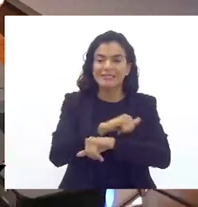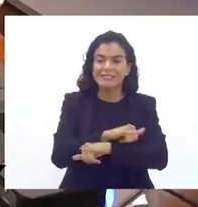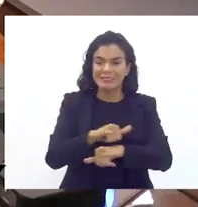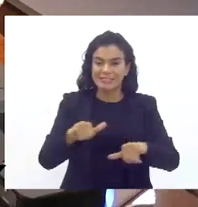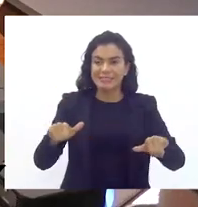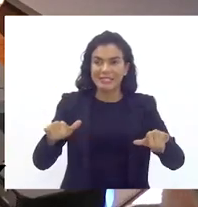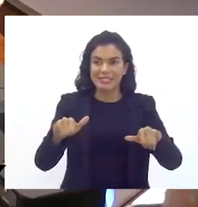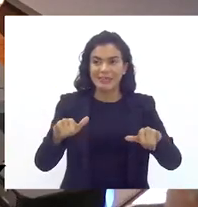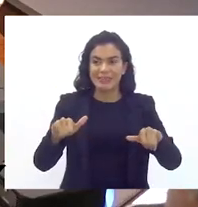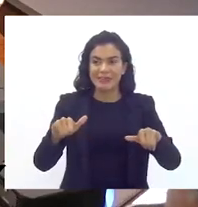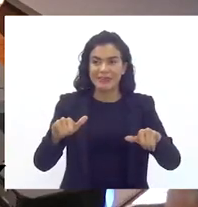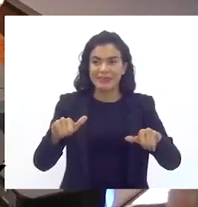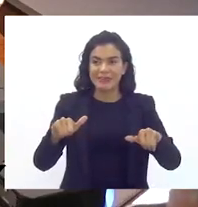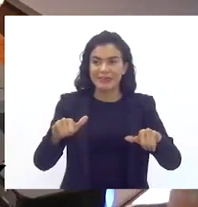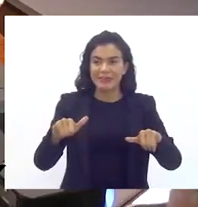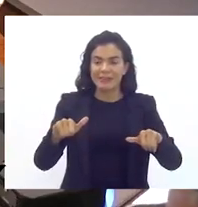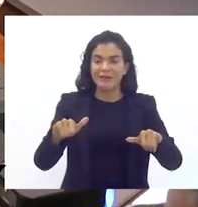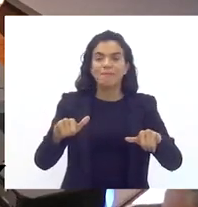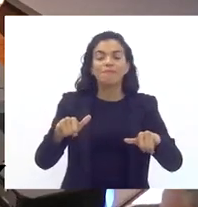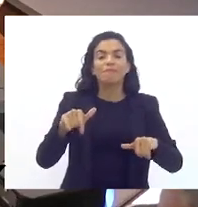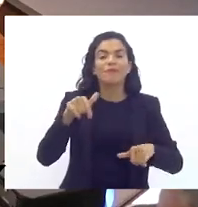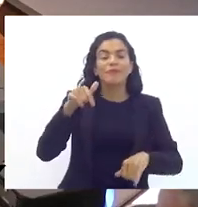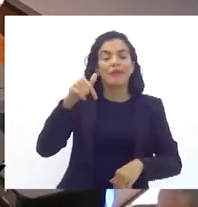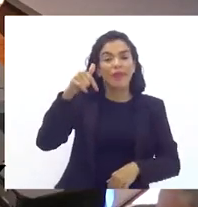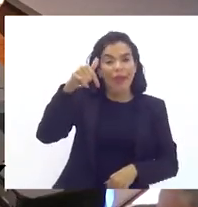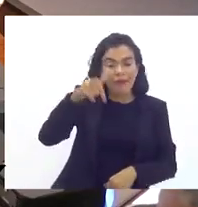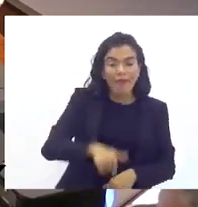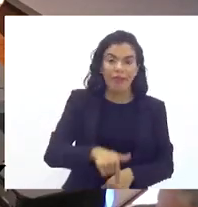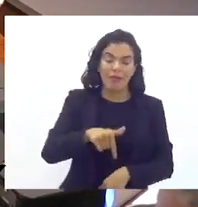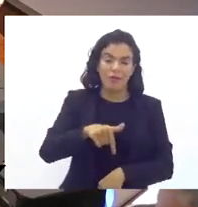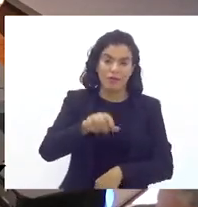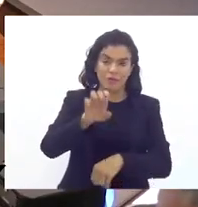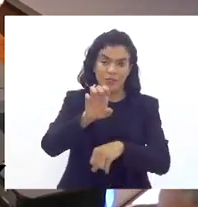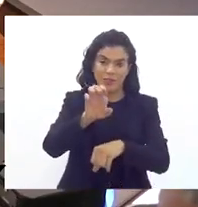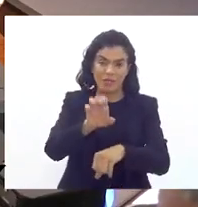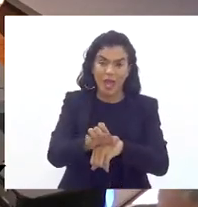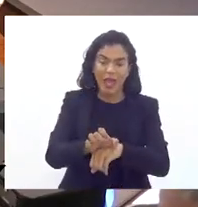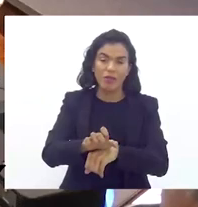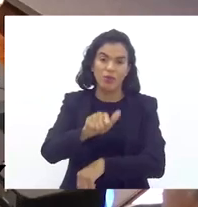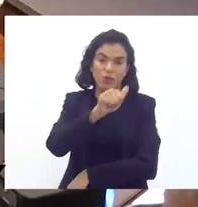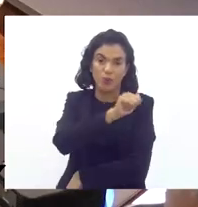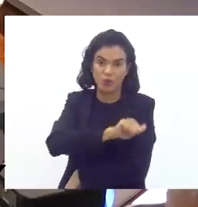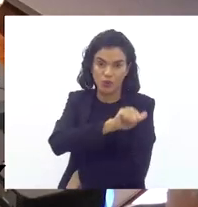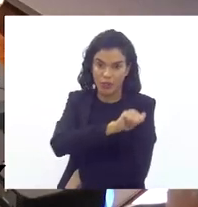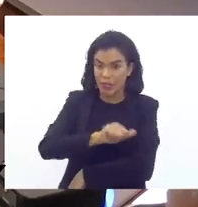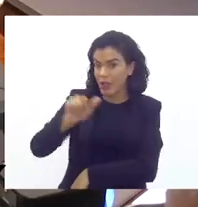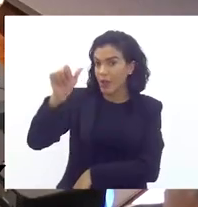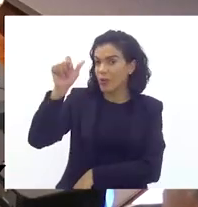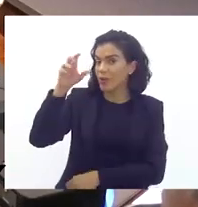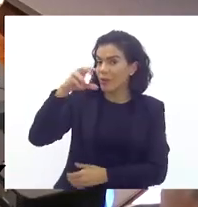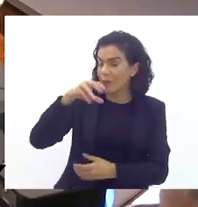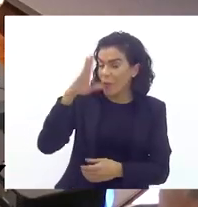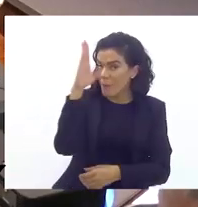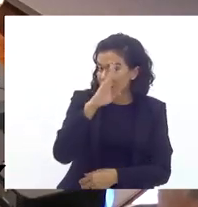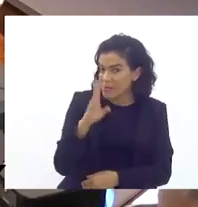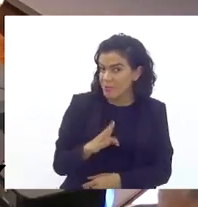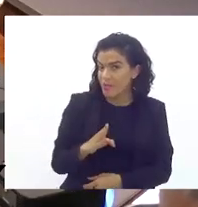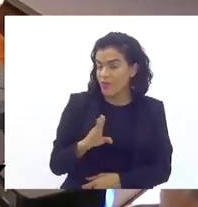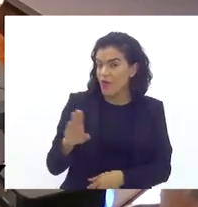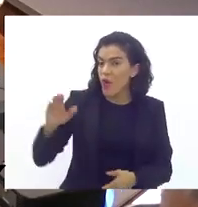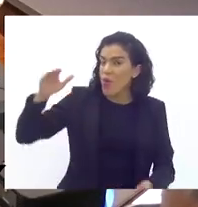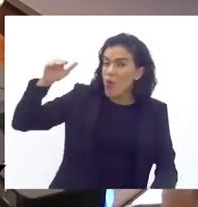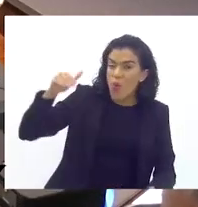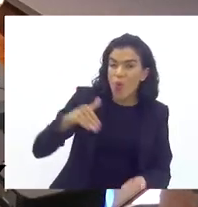e dizer que esse estado brasileiro foi o último